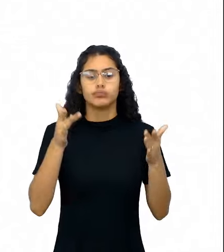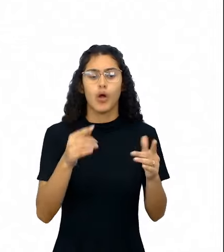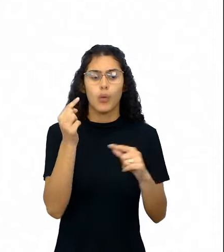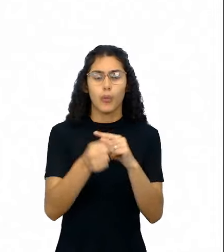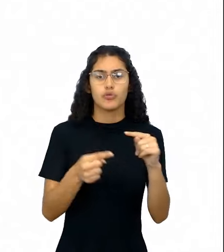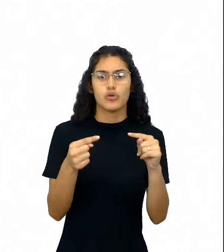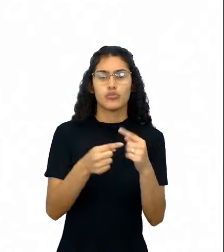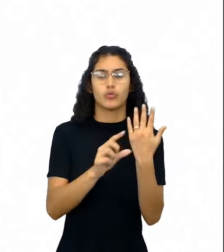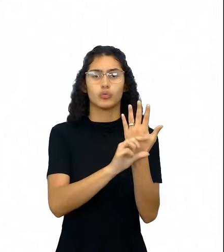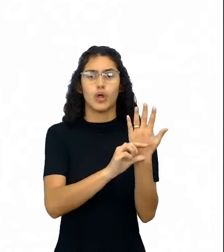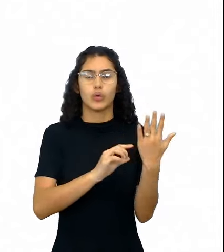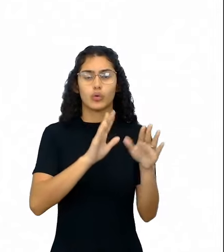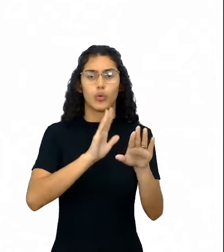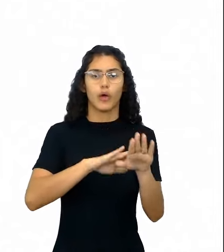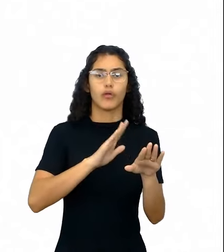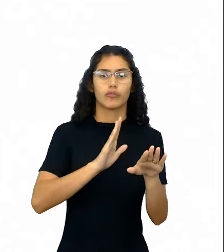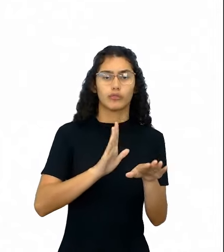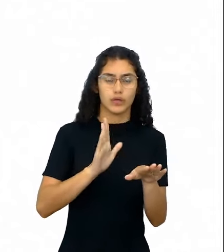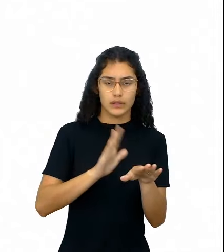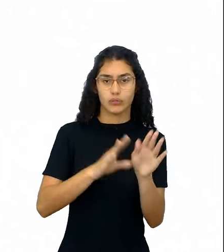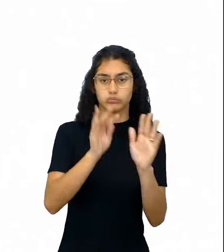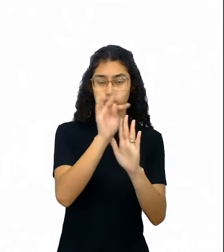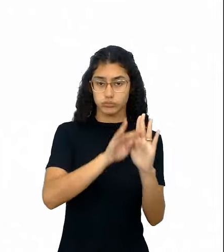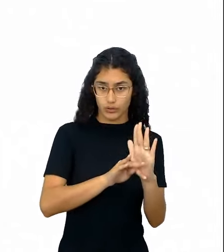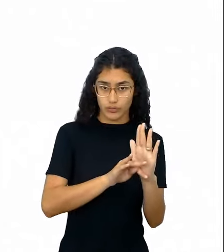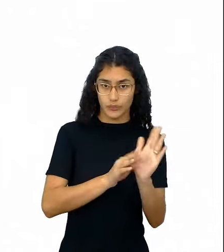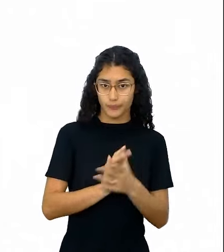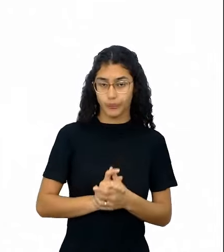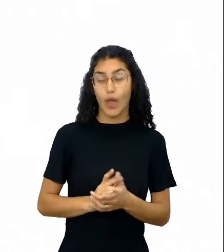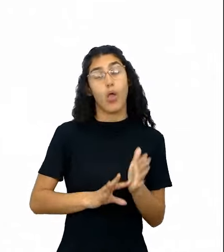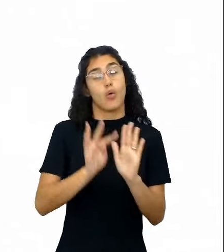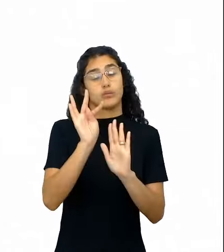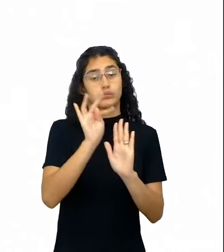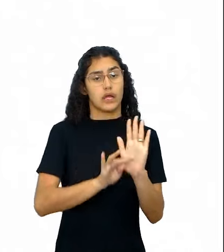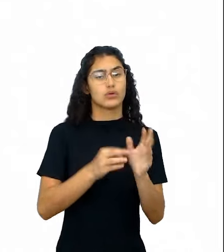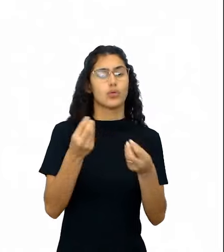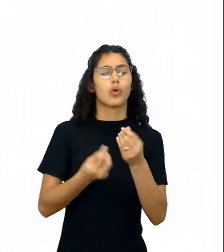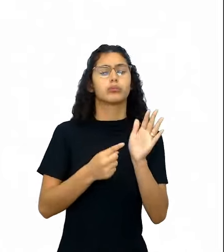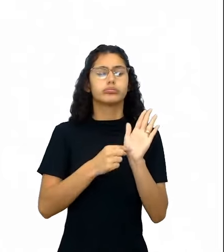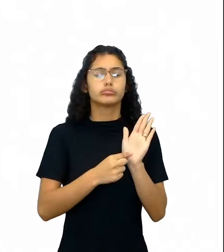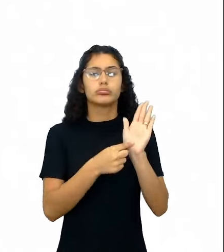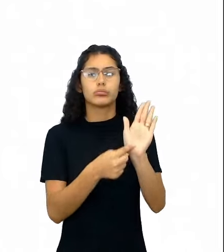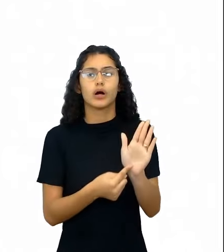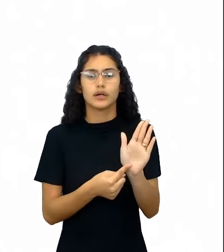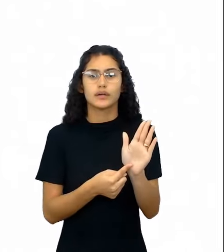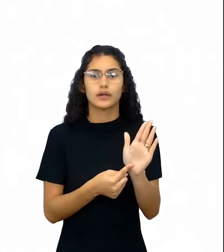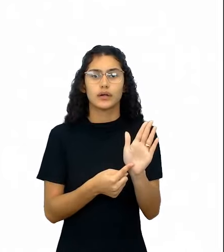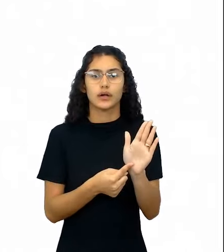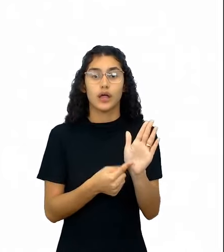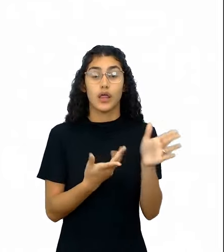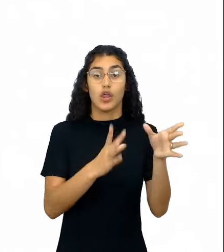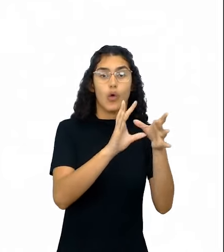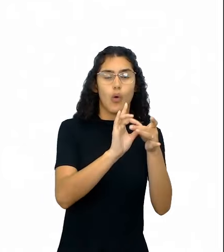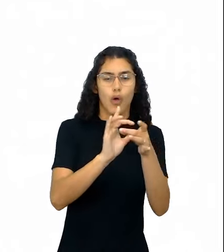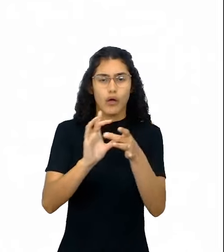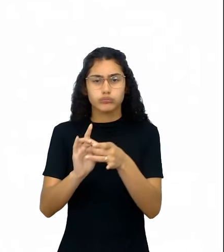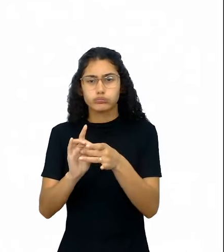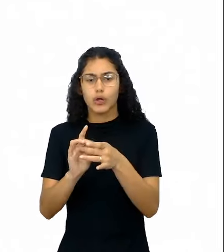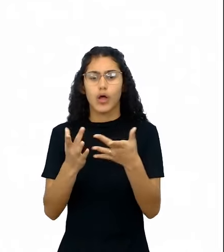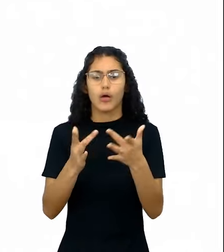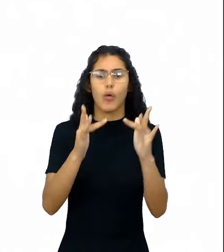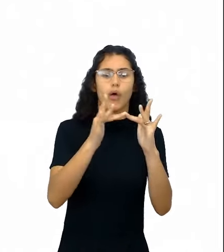desse autor ao produzir um texto? O texto em si, como ele se apresenta, ele se encaixa em que